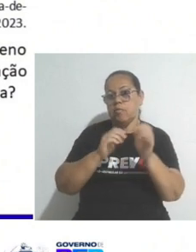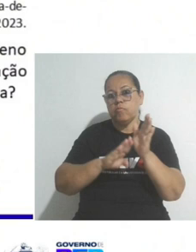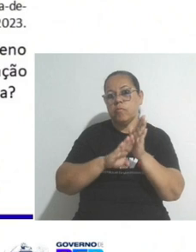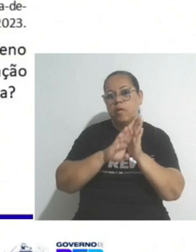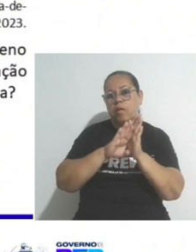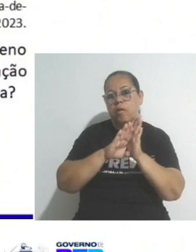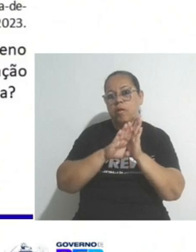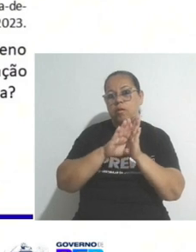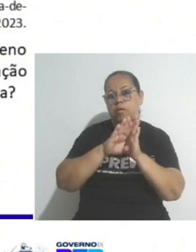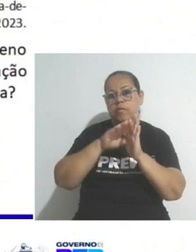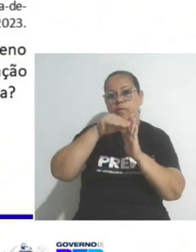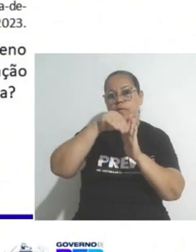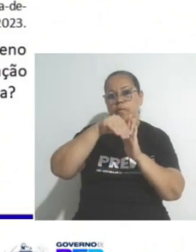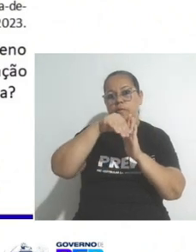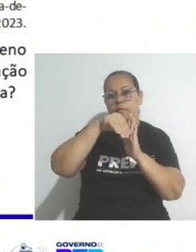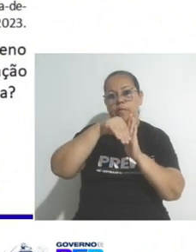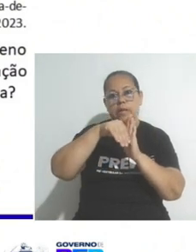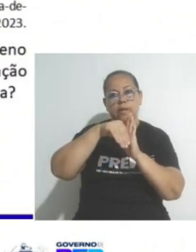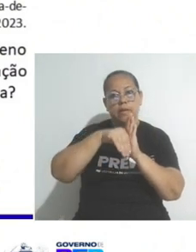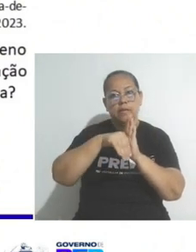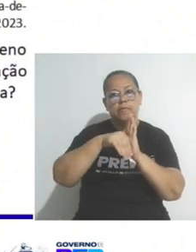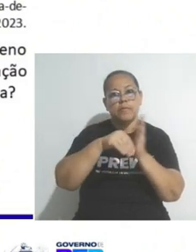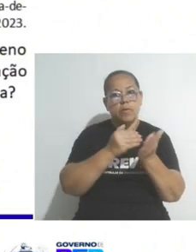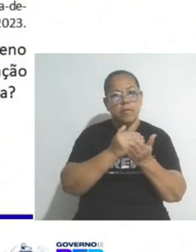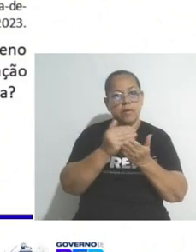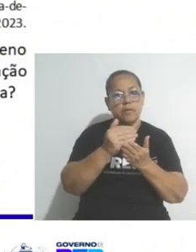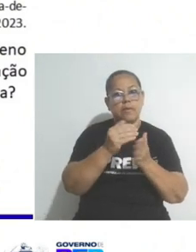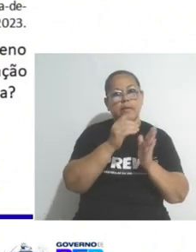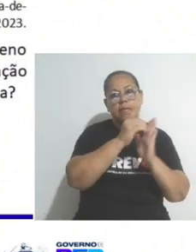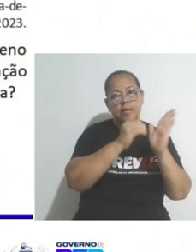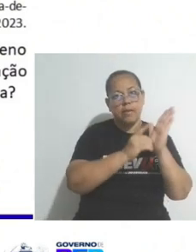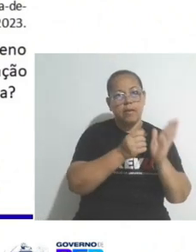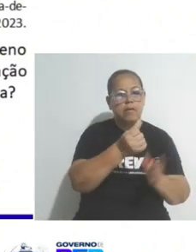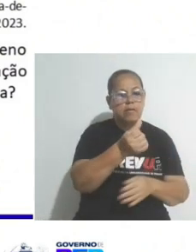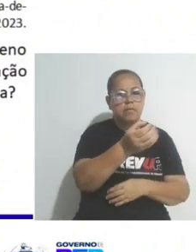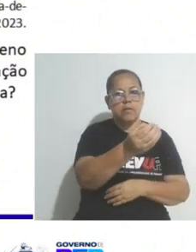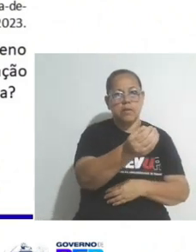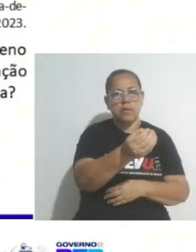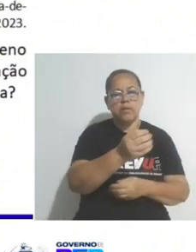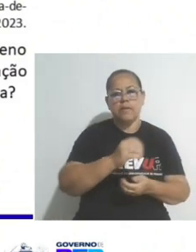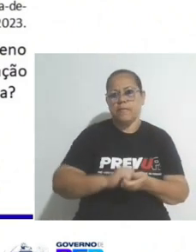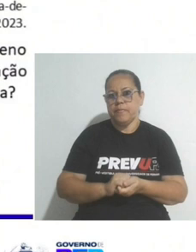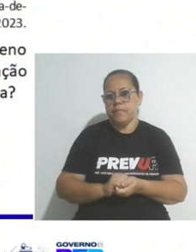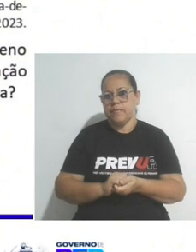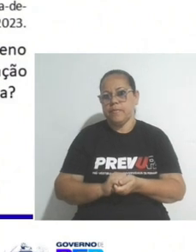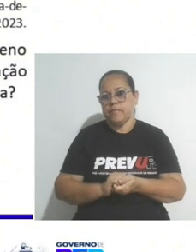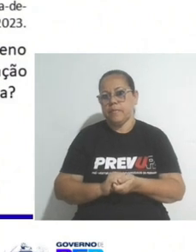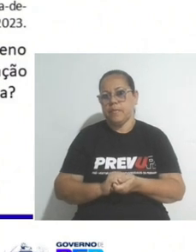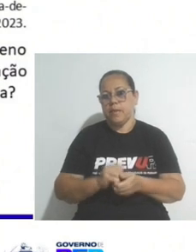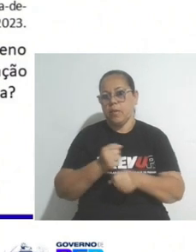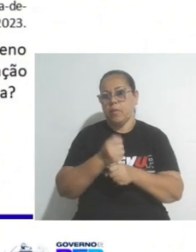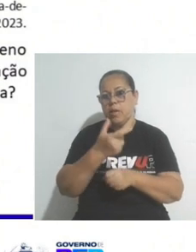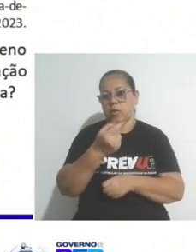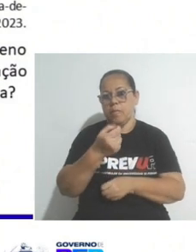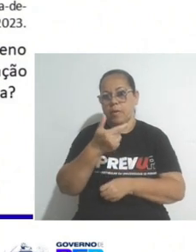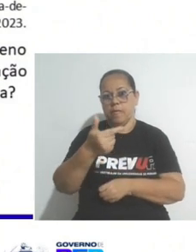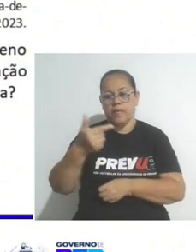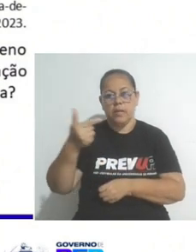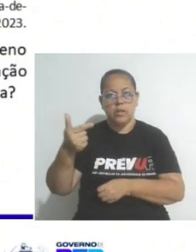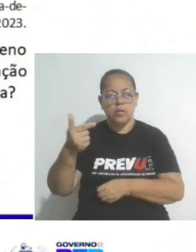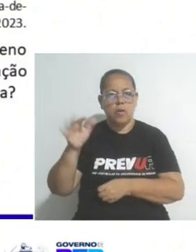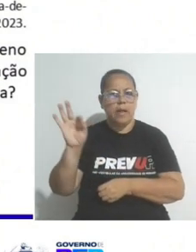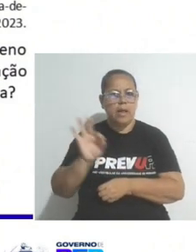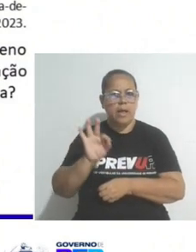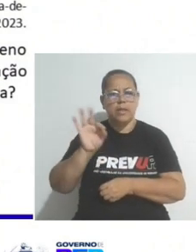diminuindo desde a década de 60 em 2022 a taxa de crescimento